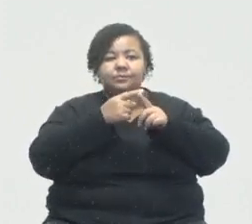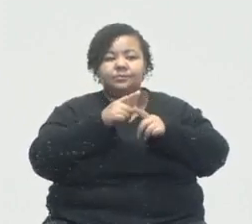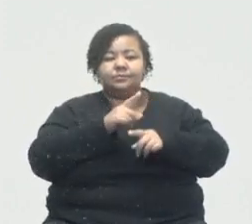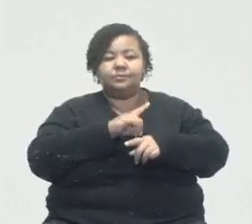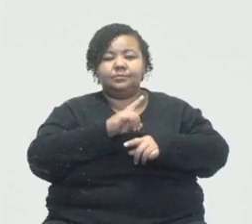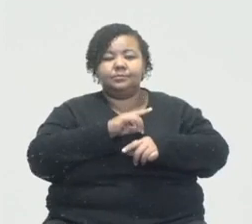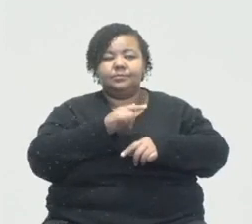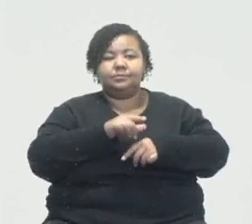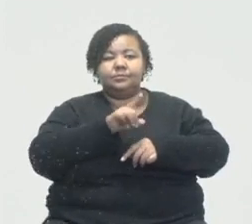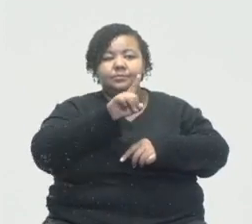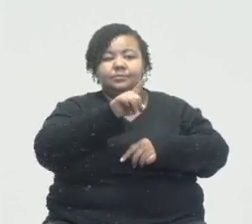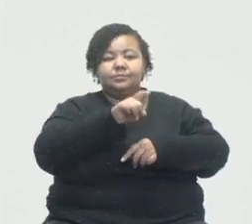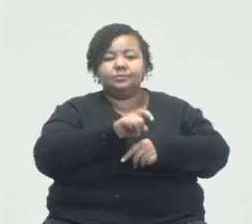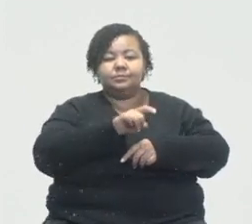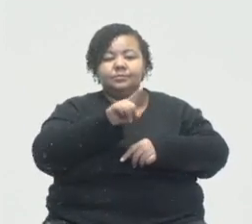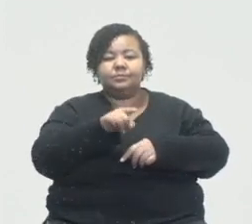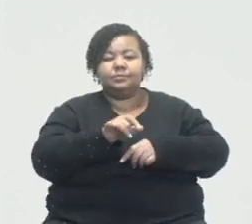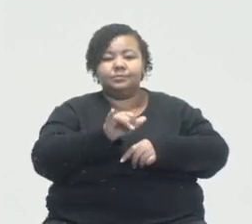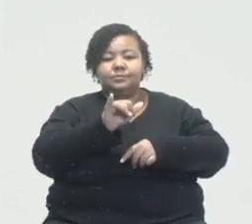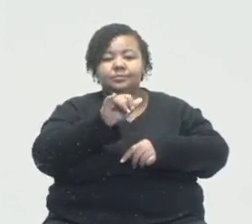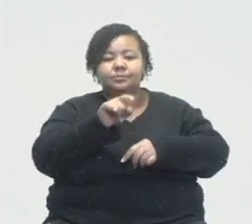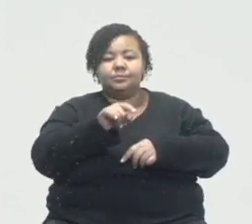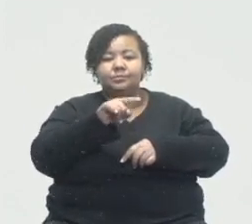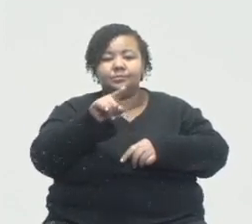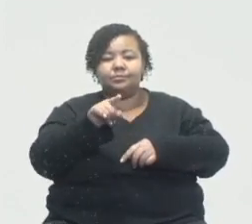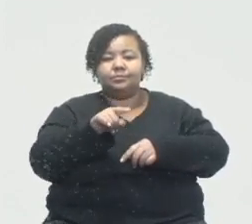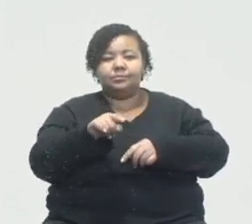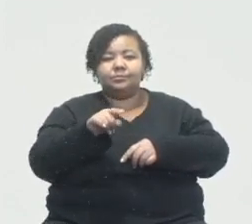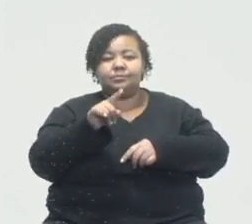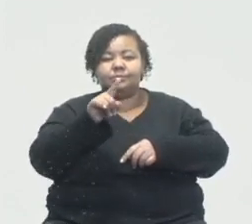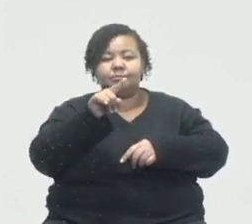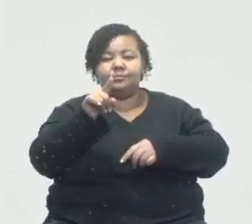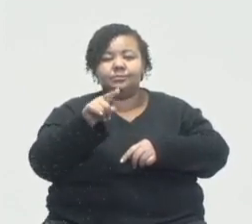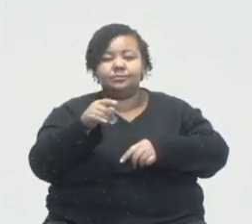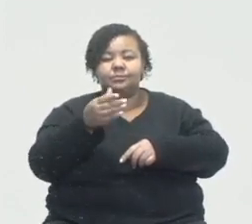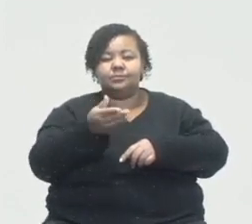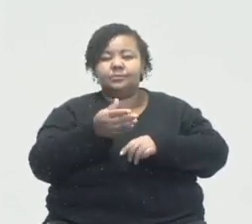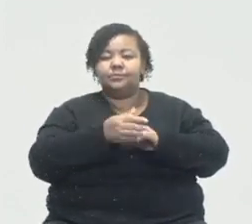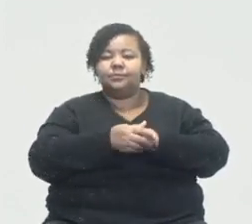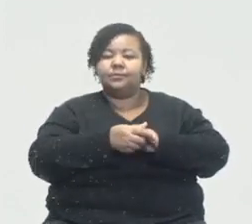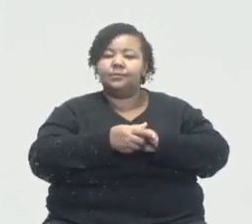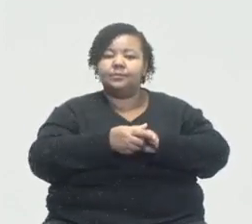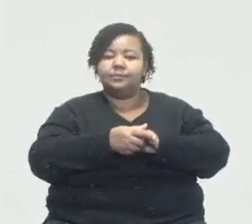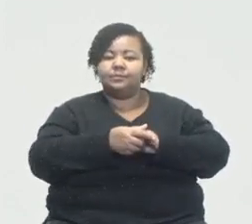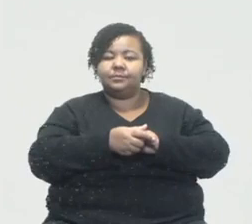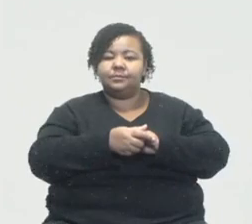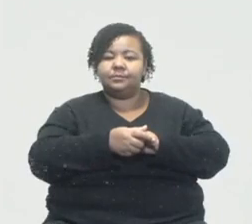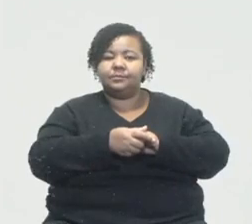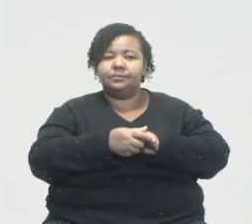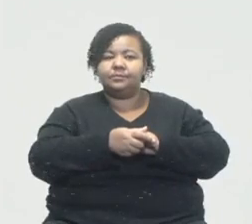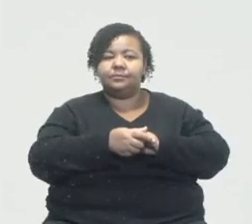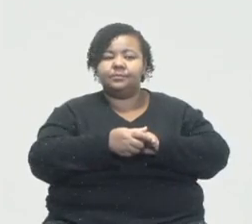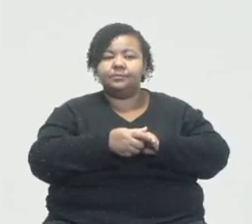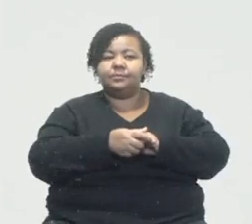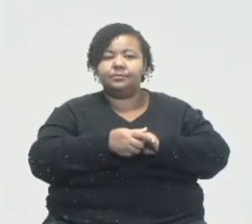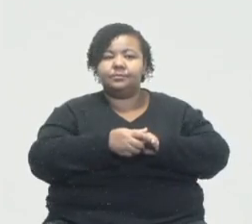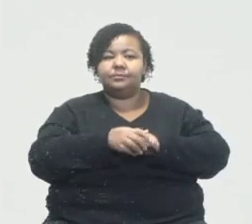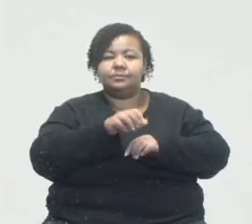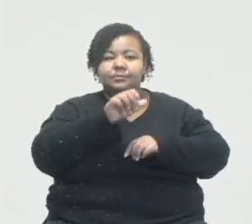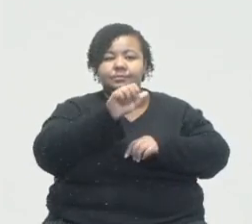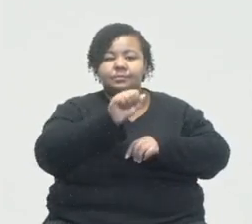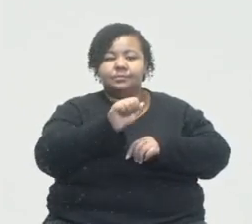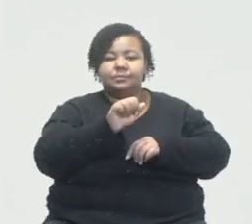teremos x, y, z. Isso é igual a